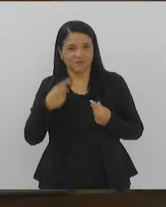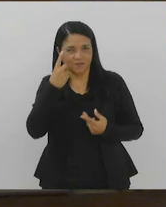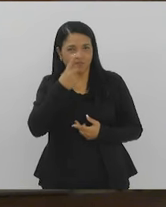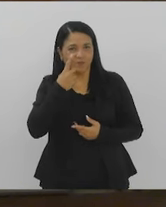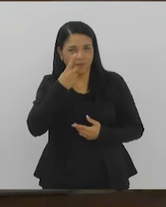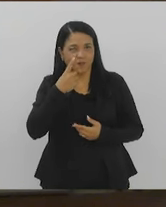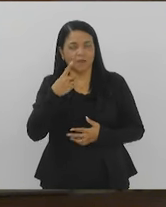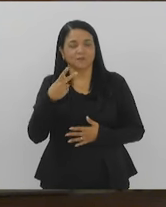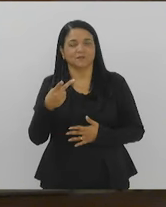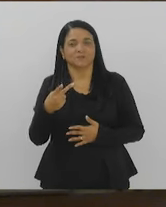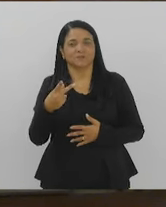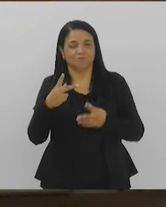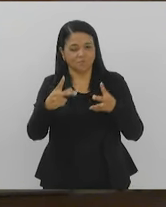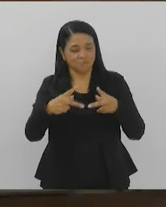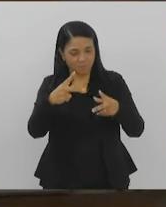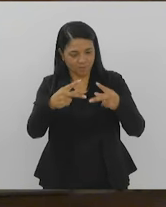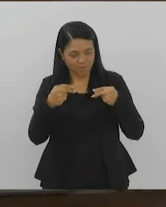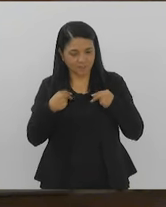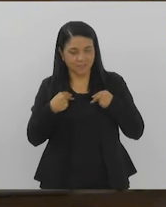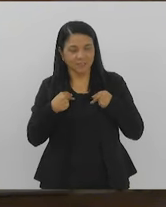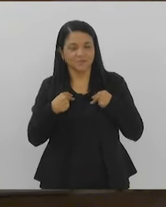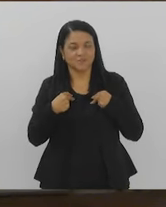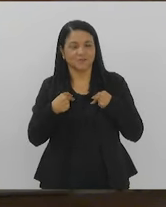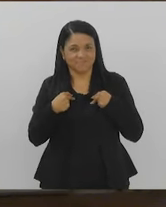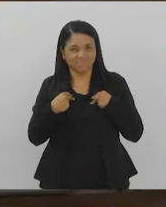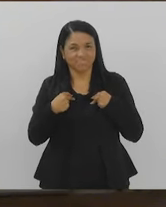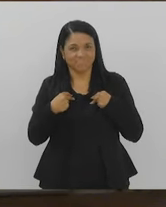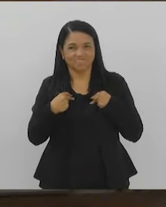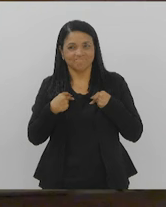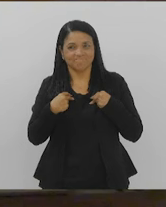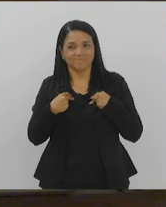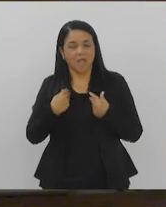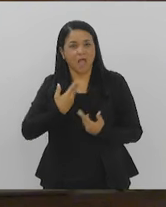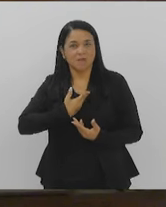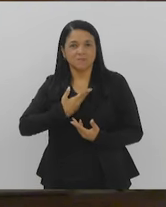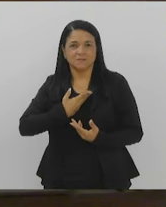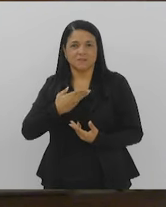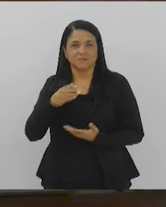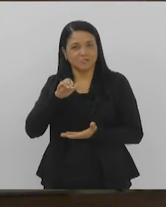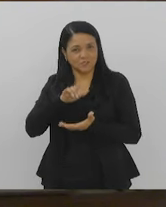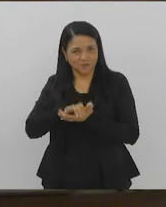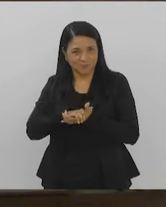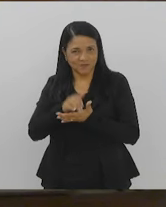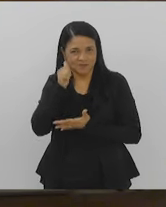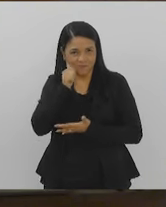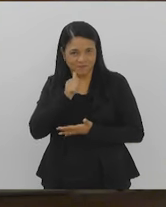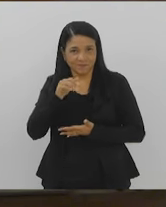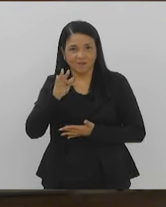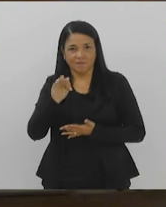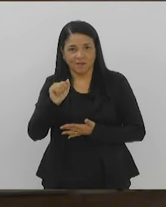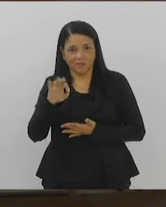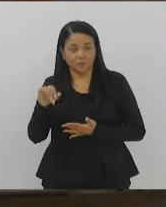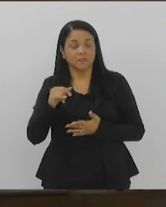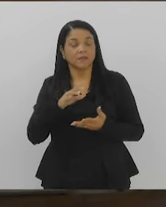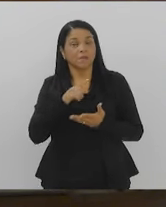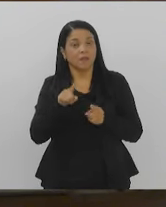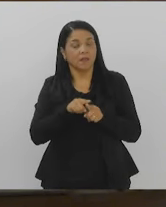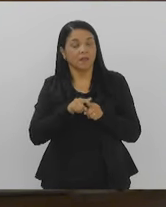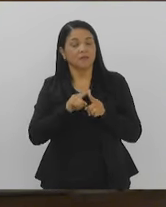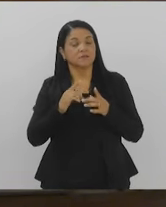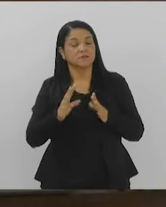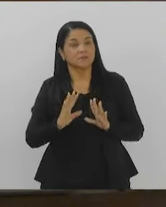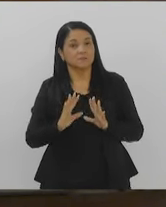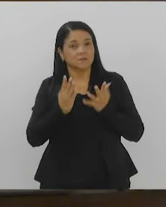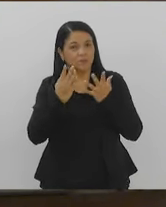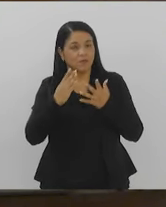Otônio. Seu pai me deu de presente. Saudar aqui o nosso querido decano Samuel Malafaia e, na pessoa dele, saudar